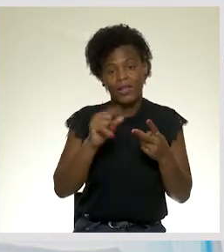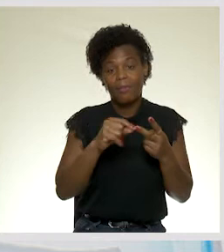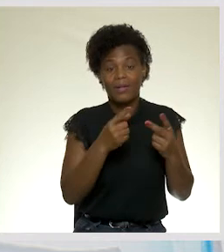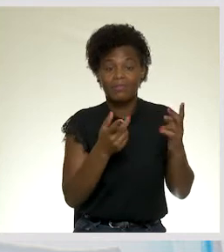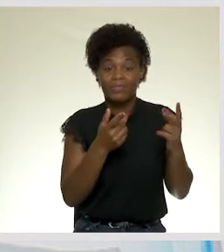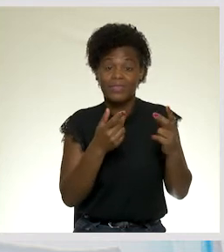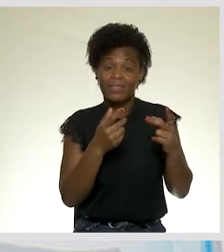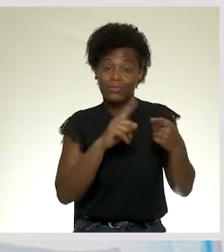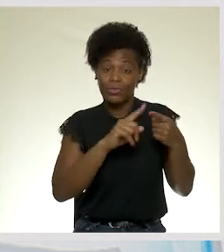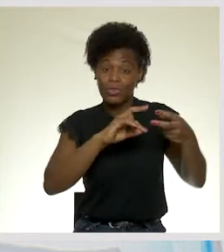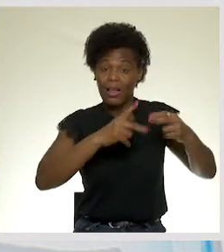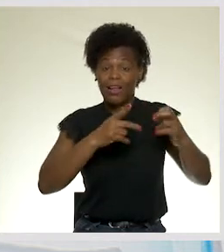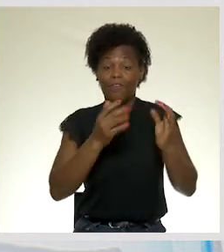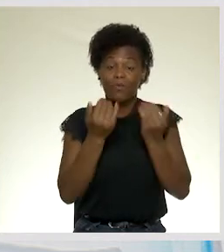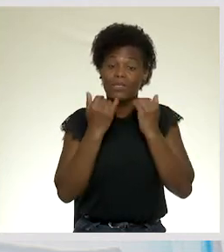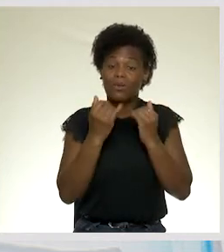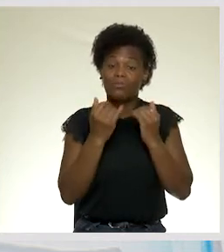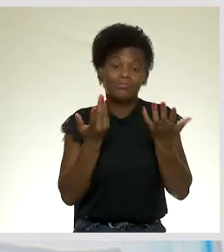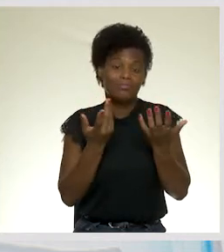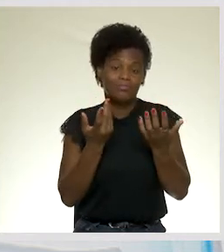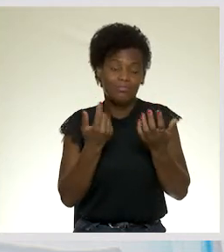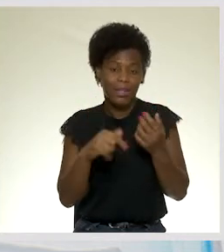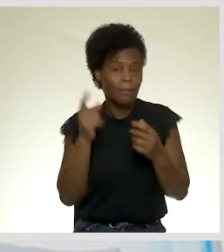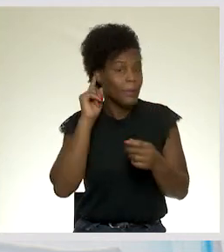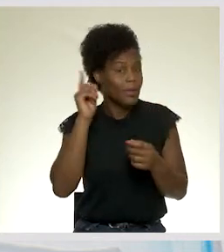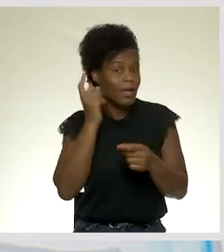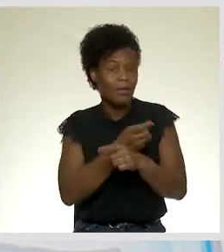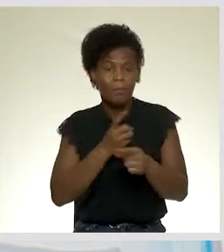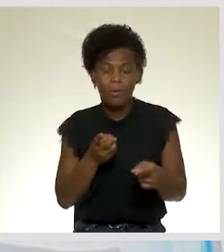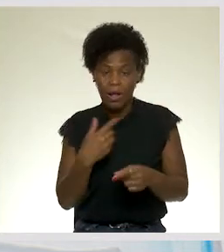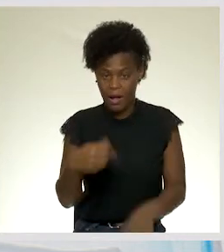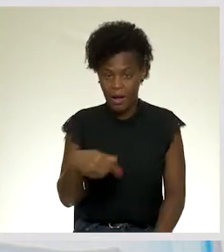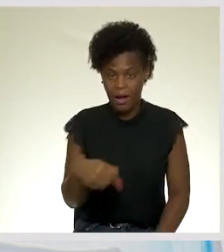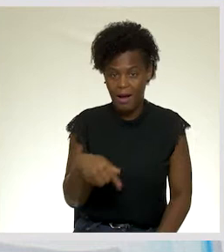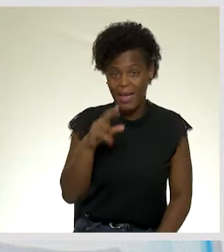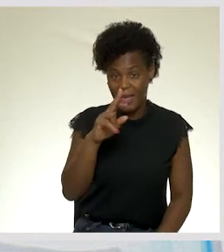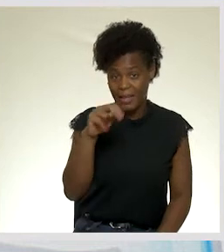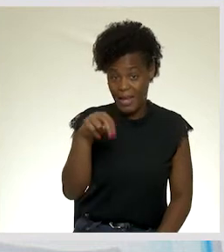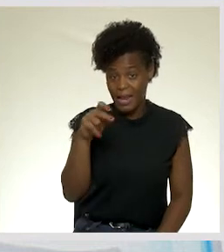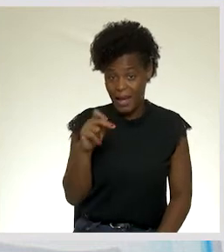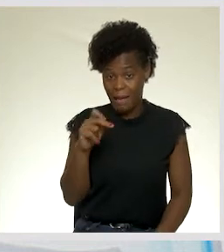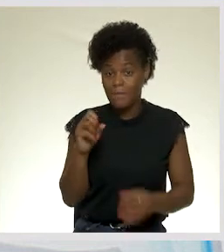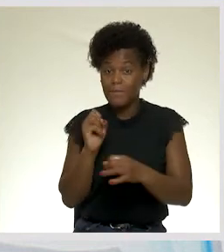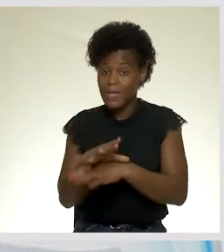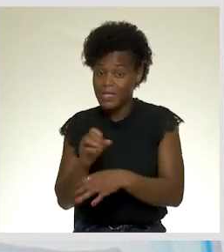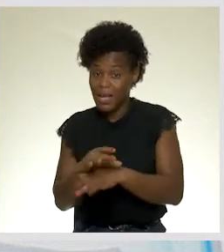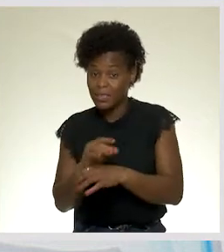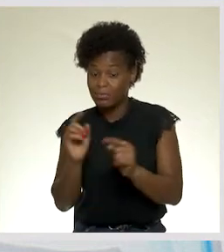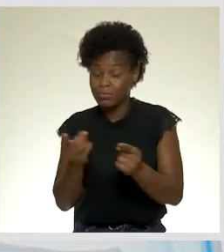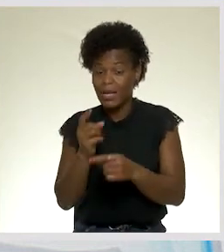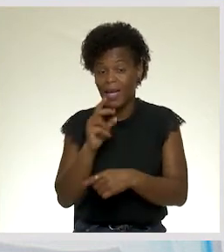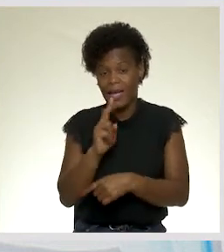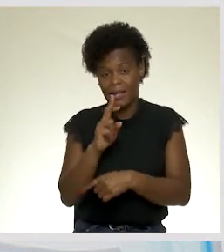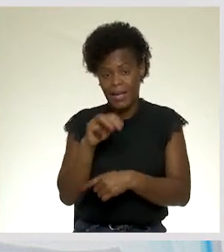conter essas informações genéticas, são importantes porque são genes que contêm o RNA mensageiro, ou seja, que sintetizam o